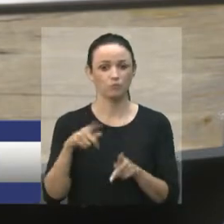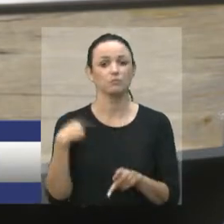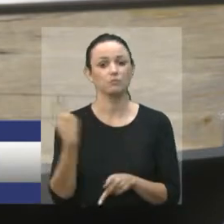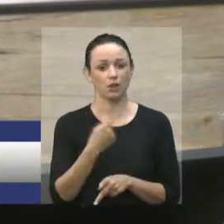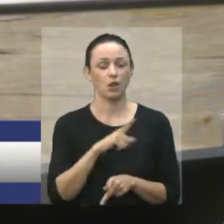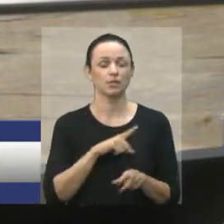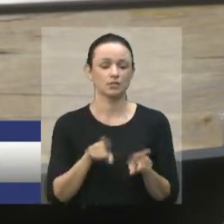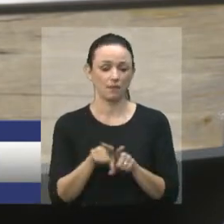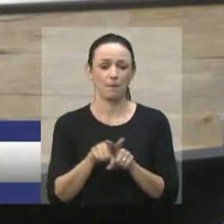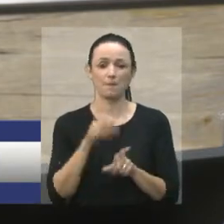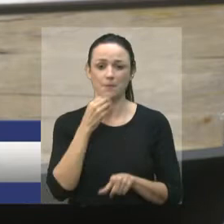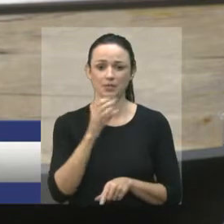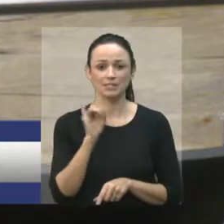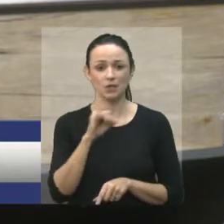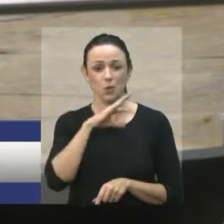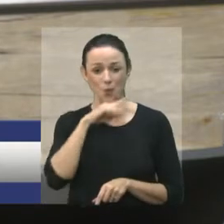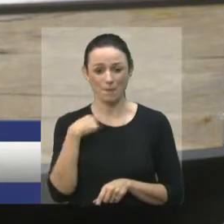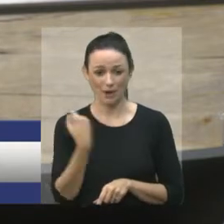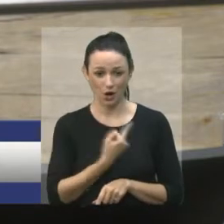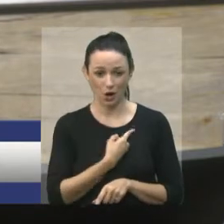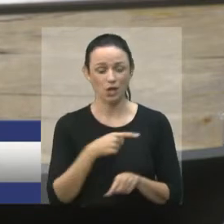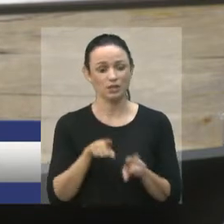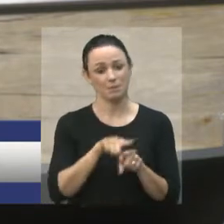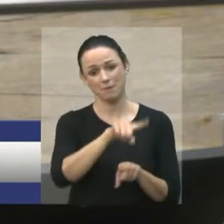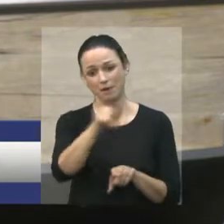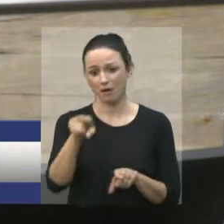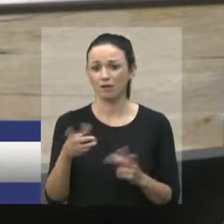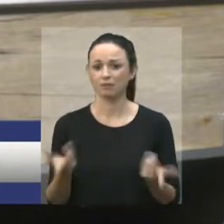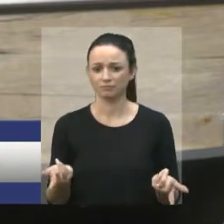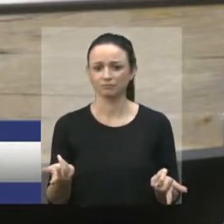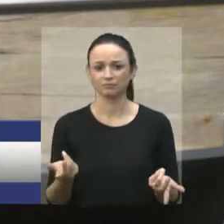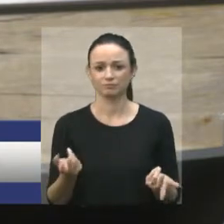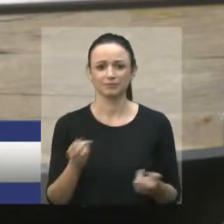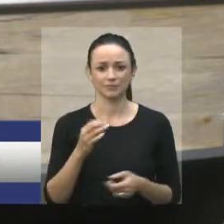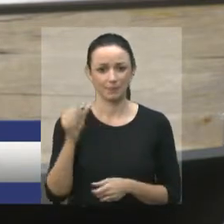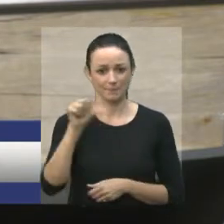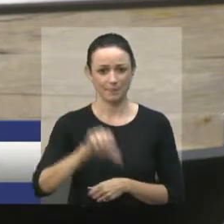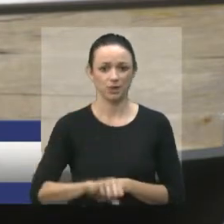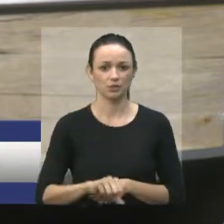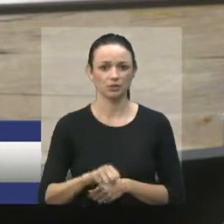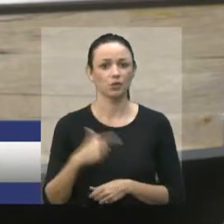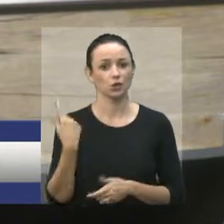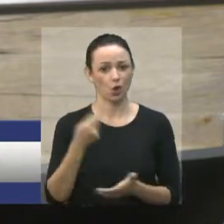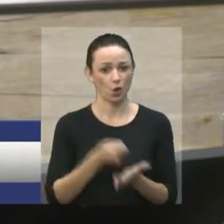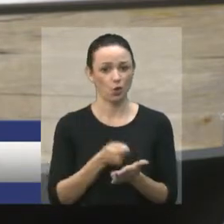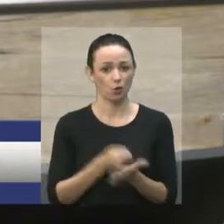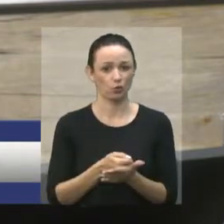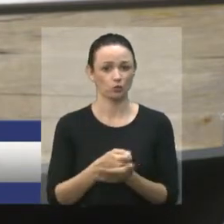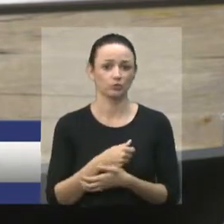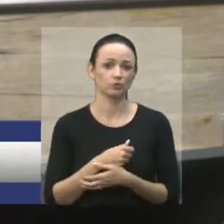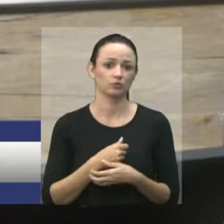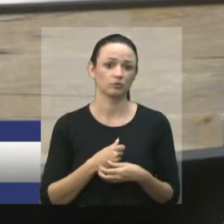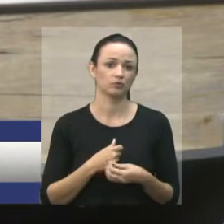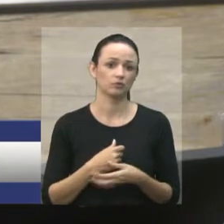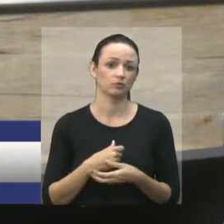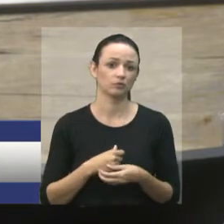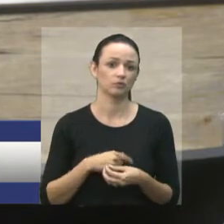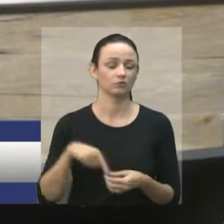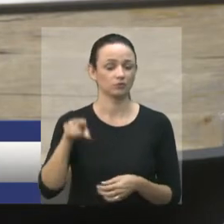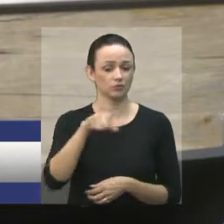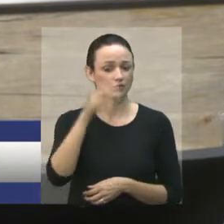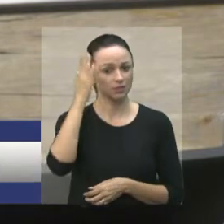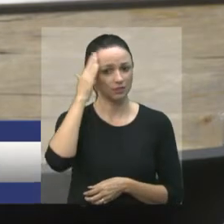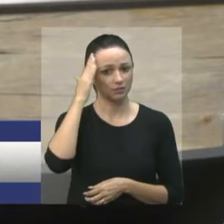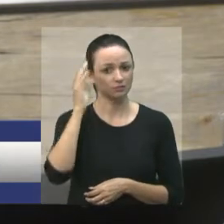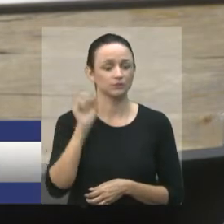nós também, e se tiver ruim, vai estar ruim para nós também. Se a coisa piorar, nós vamos ser cobrados, e vocês sabem muito bem disso,